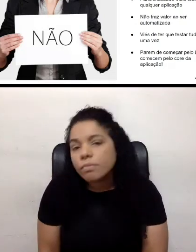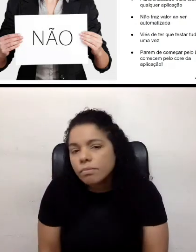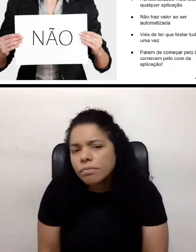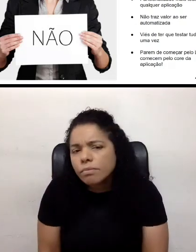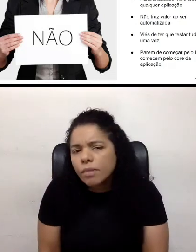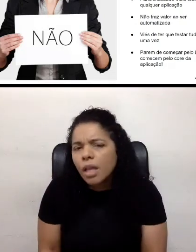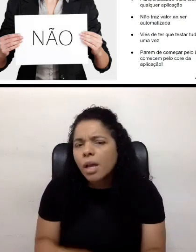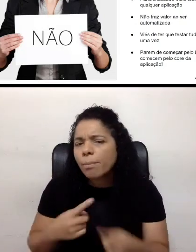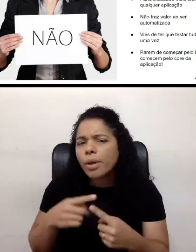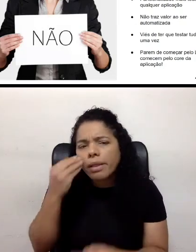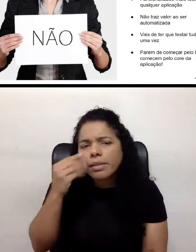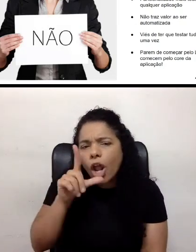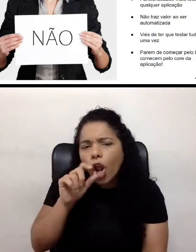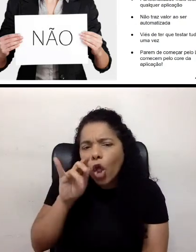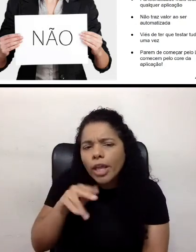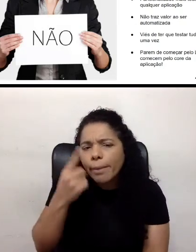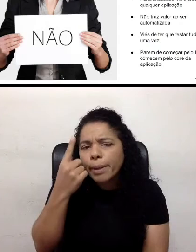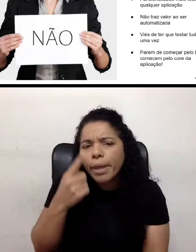Por que você vai testar o login?